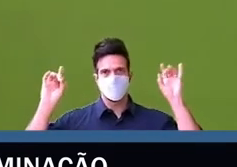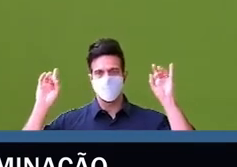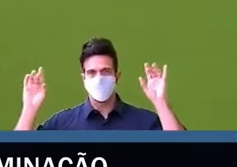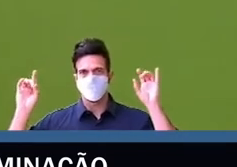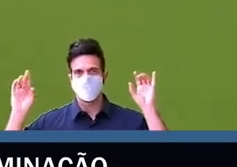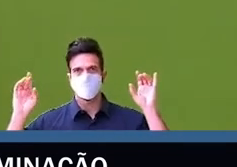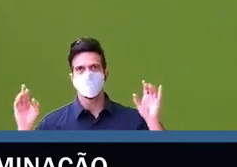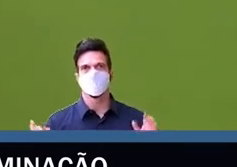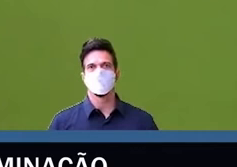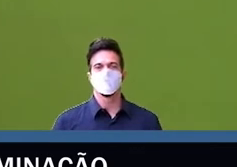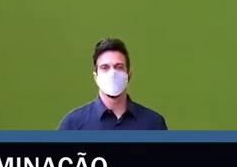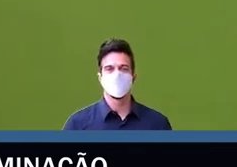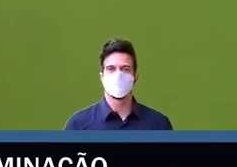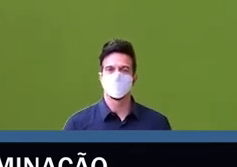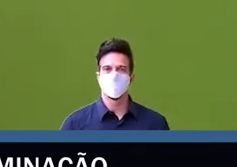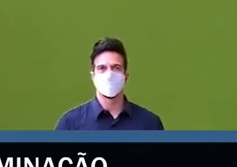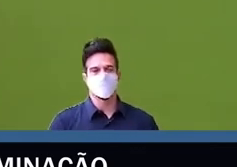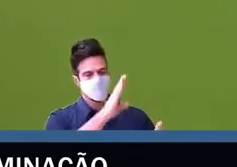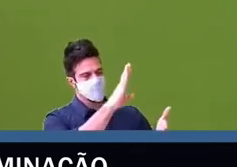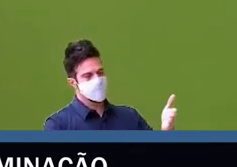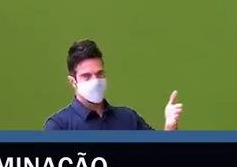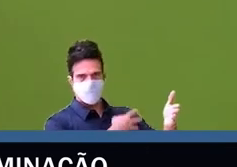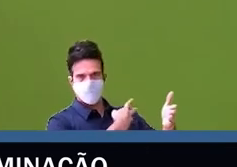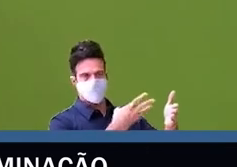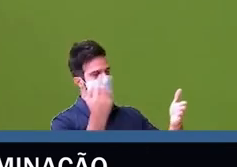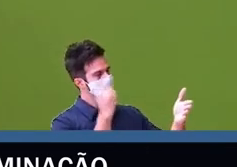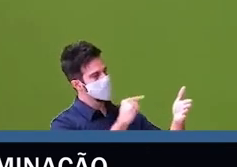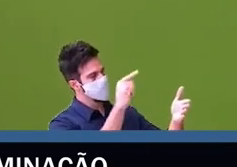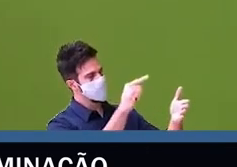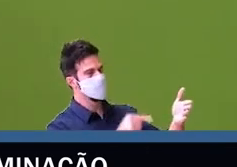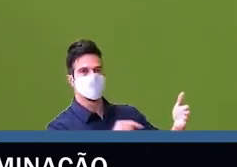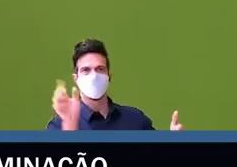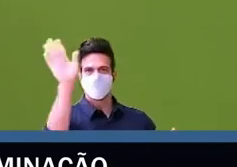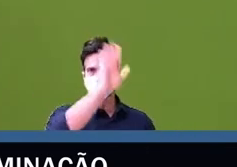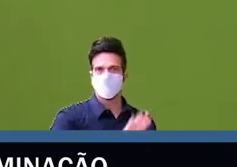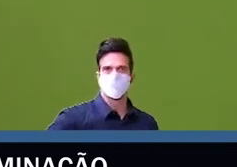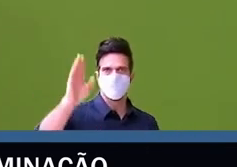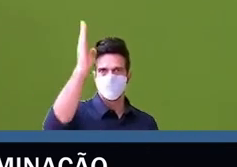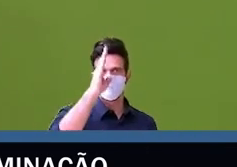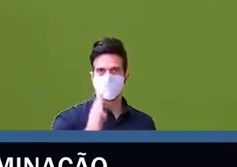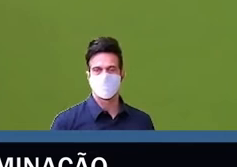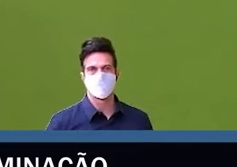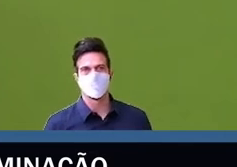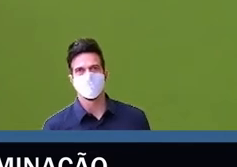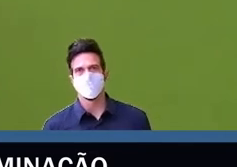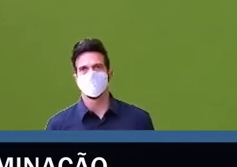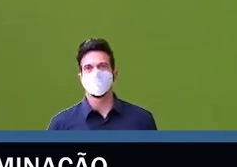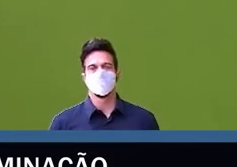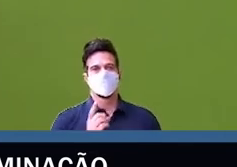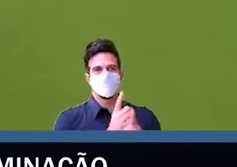festivas, calendário de que nós temos no Brasil, de encontros,